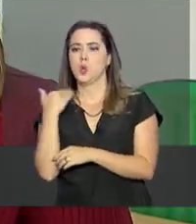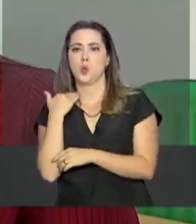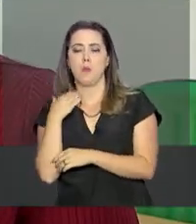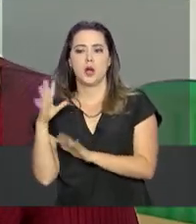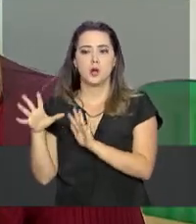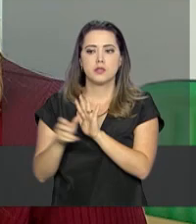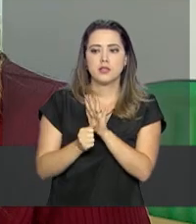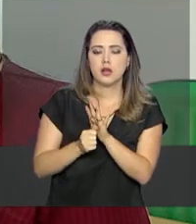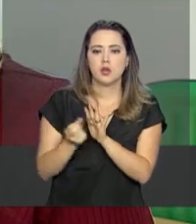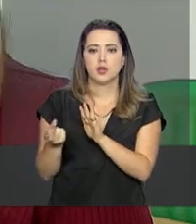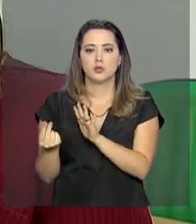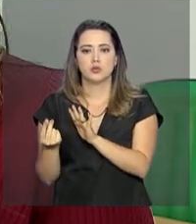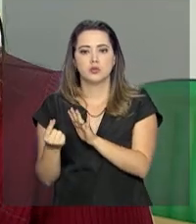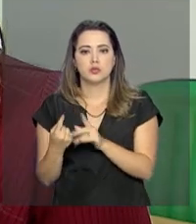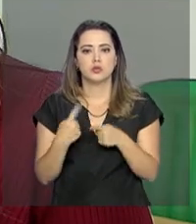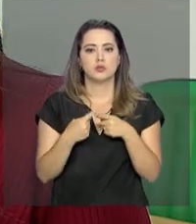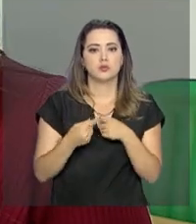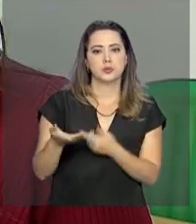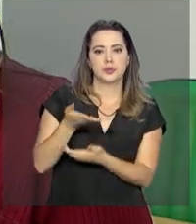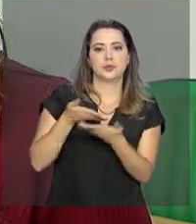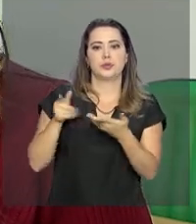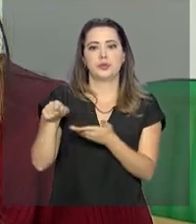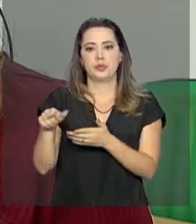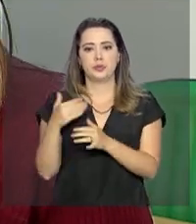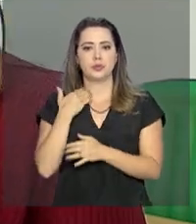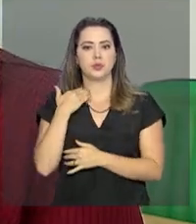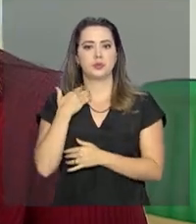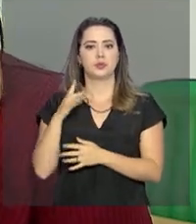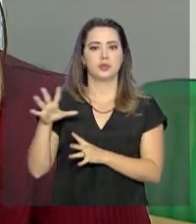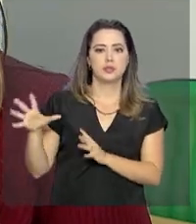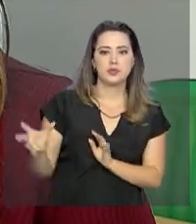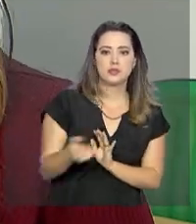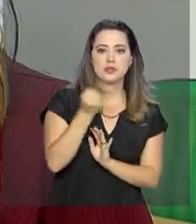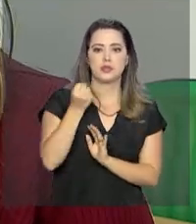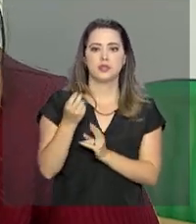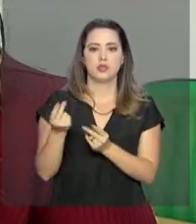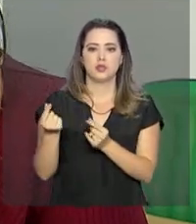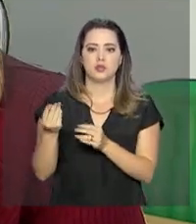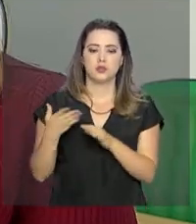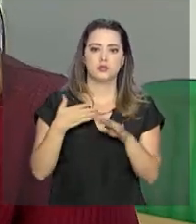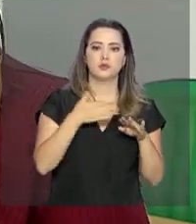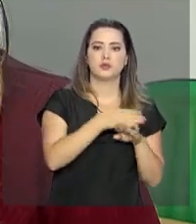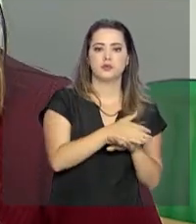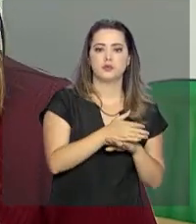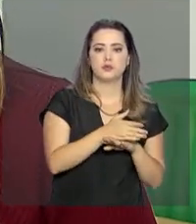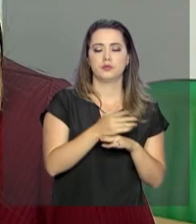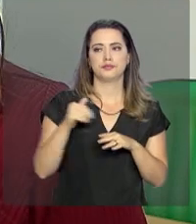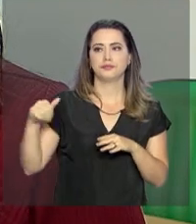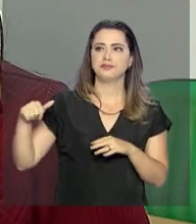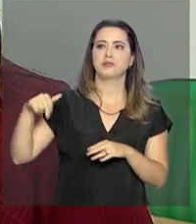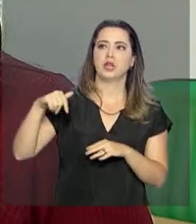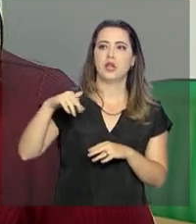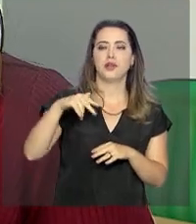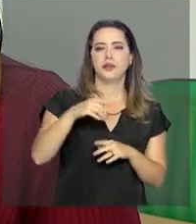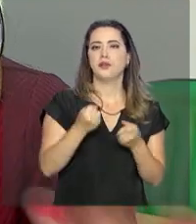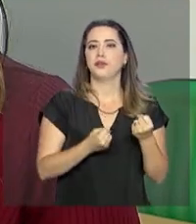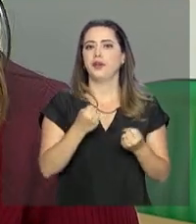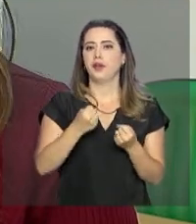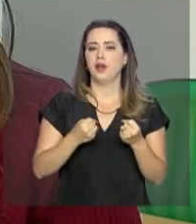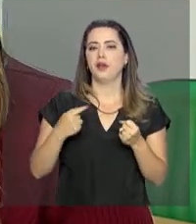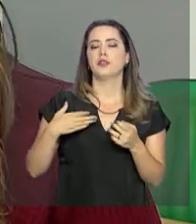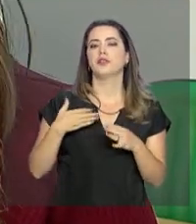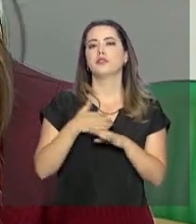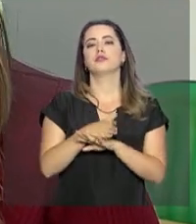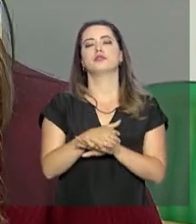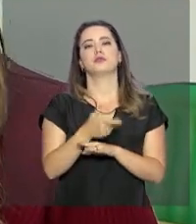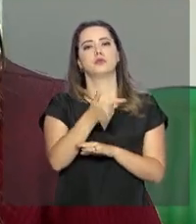saca todo o dinheiro que não tem um relacionamento com aquele banco sacar todo o dinheiro vai sair daquele estacionamento ainda que entre no